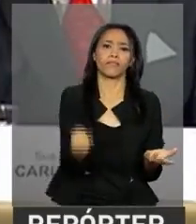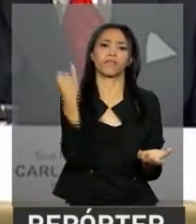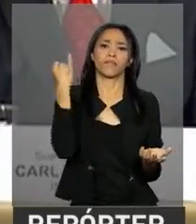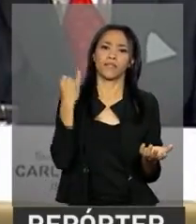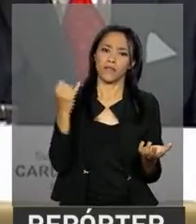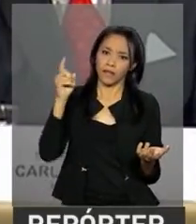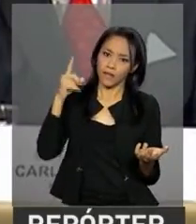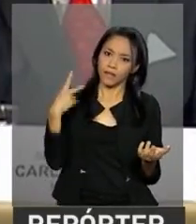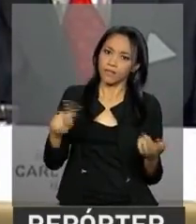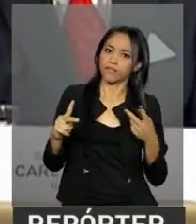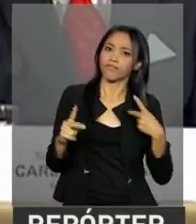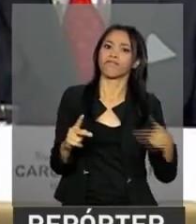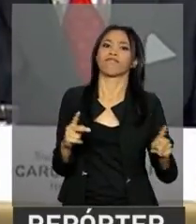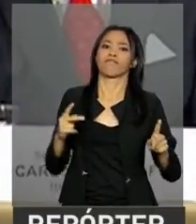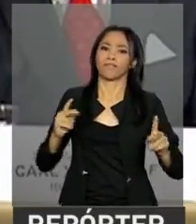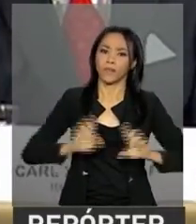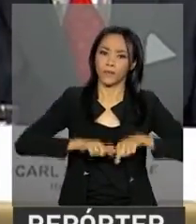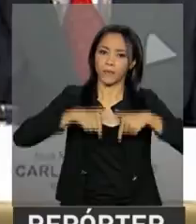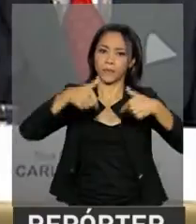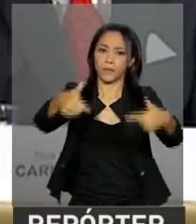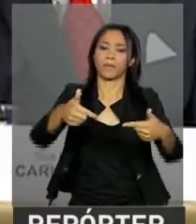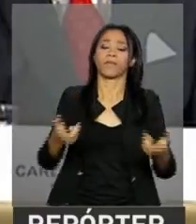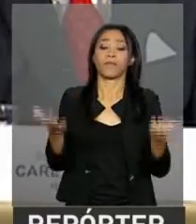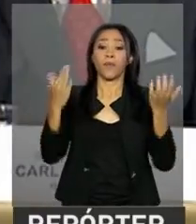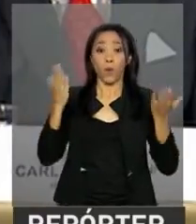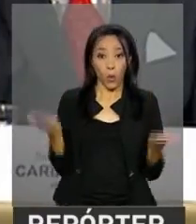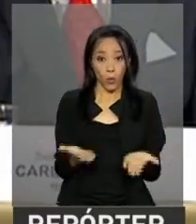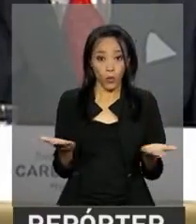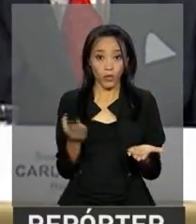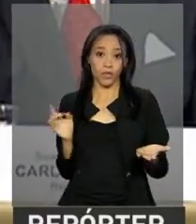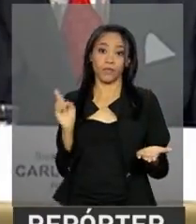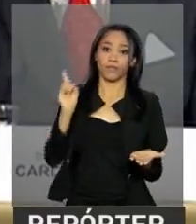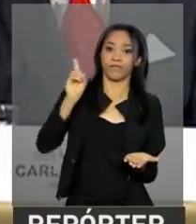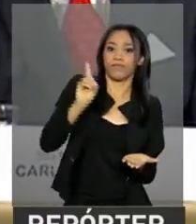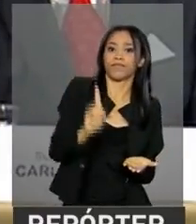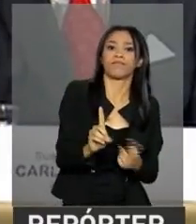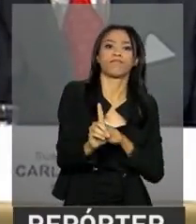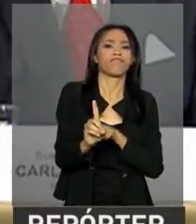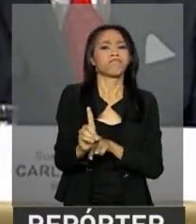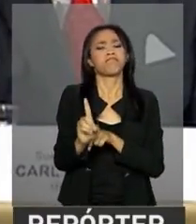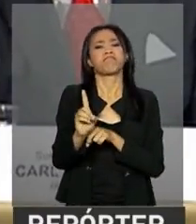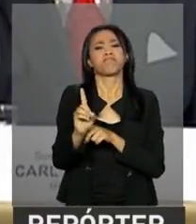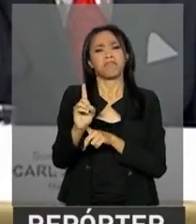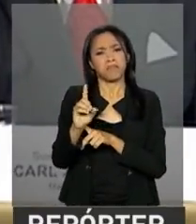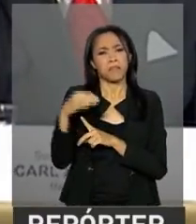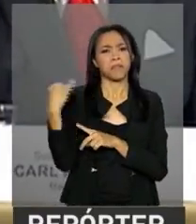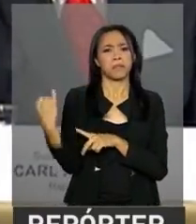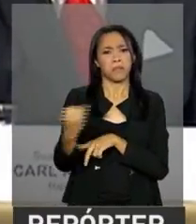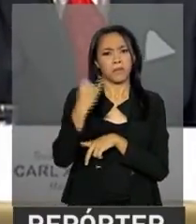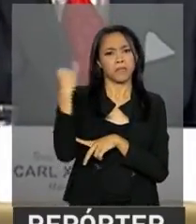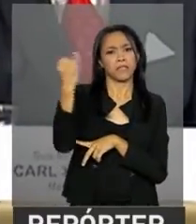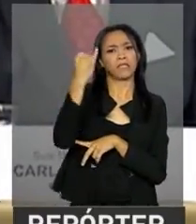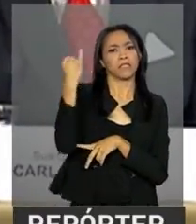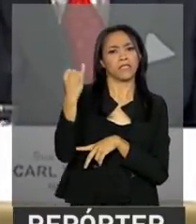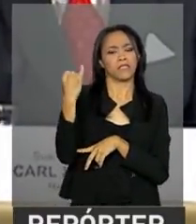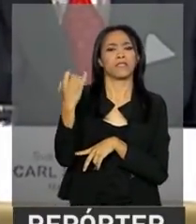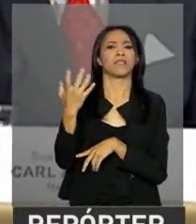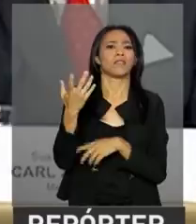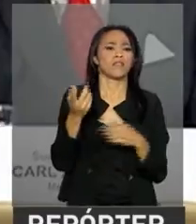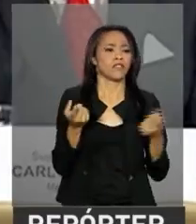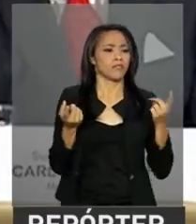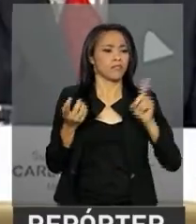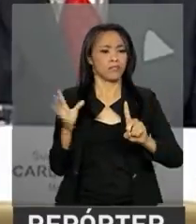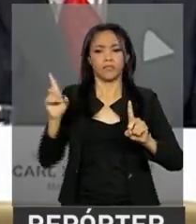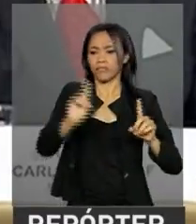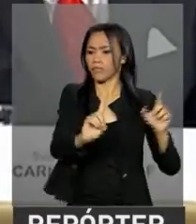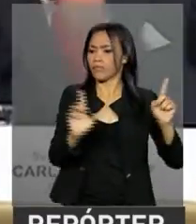traço distintivo a presença hoje de representantes tão expressivos de nossos setores privados